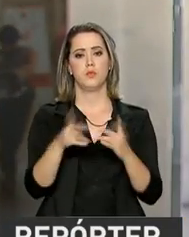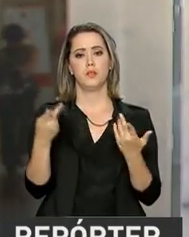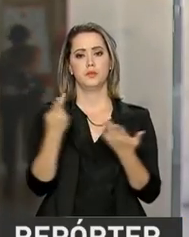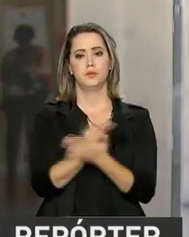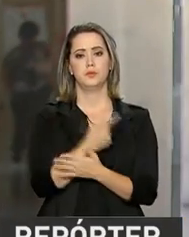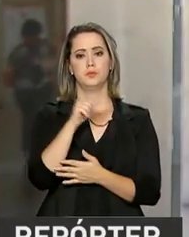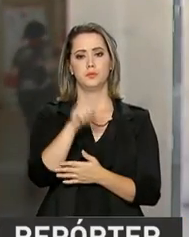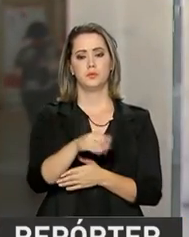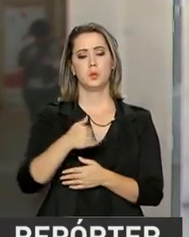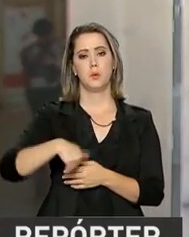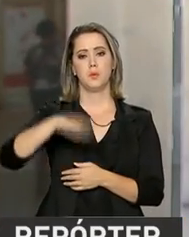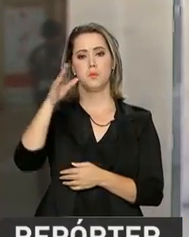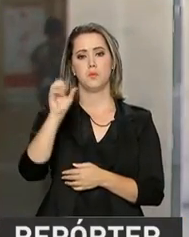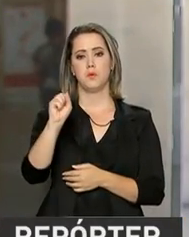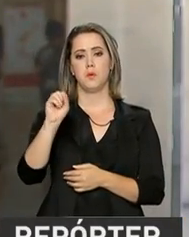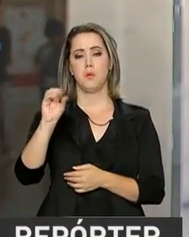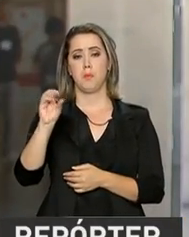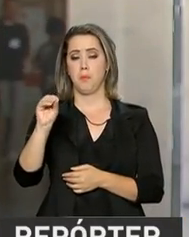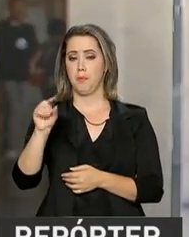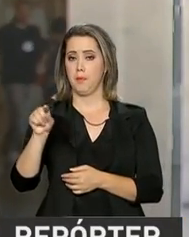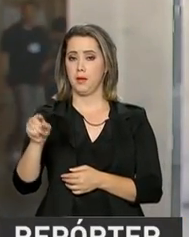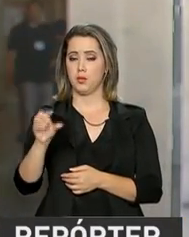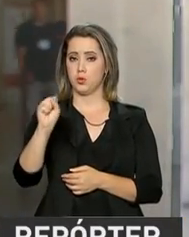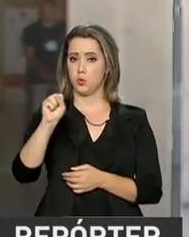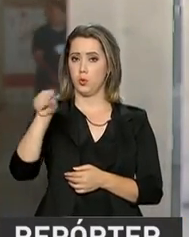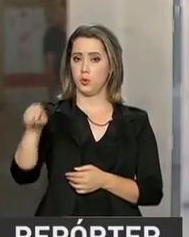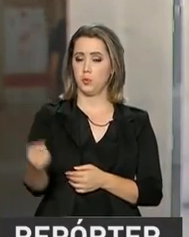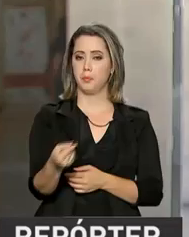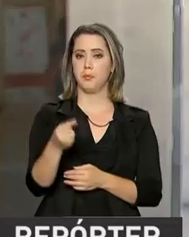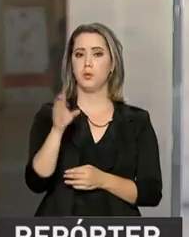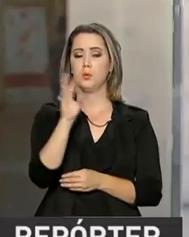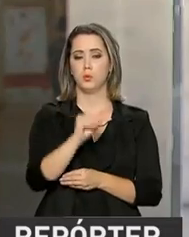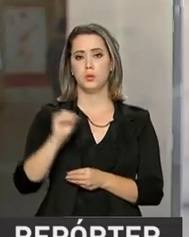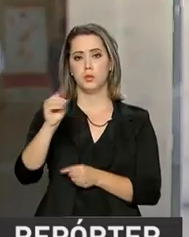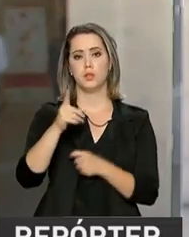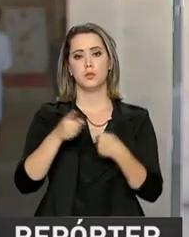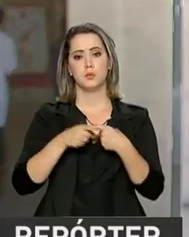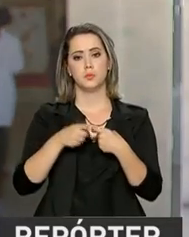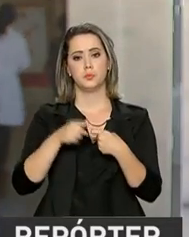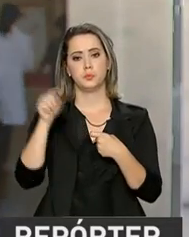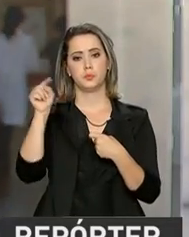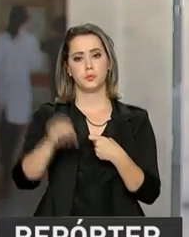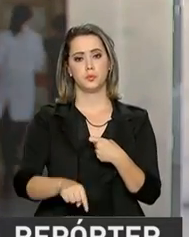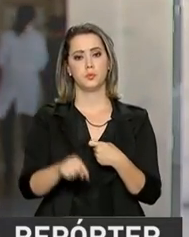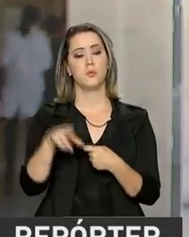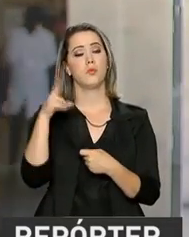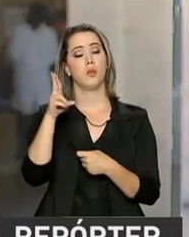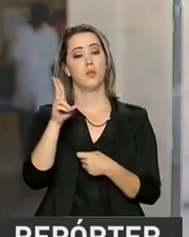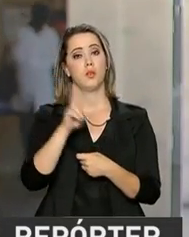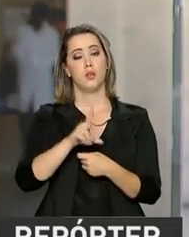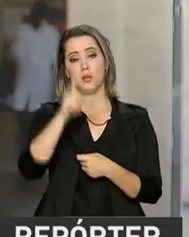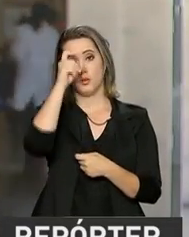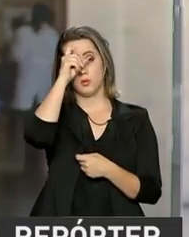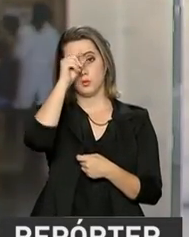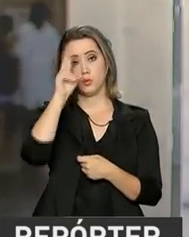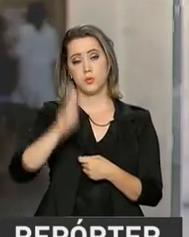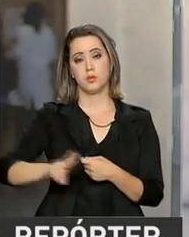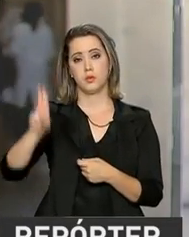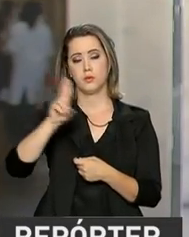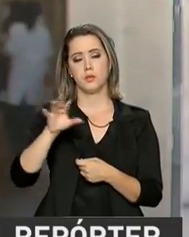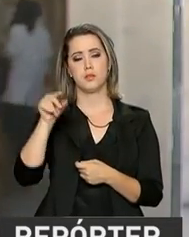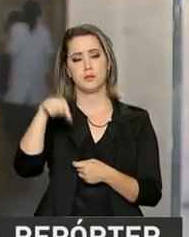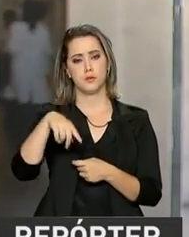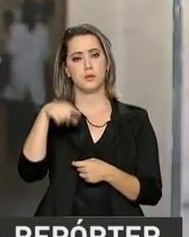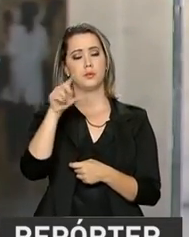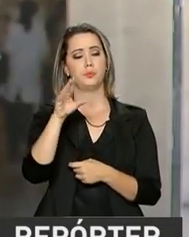realizados mais de 8.000 procedimentos médicos só aqui no Hospital Universitário de Brasília serão 161